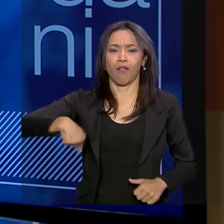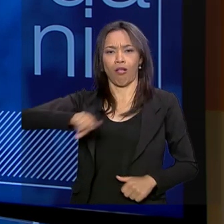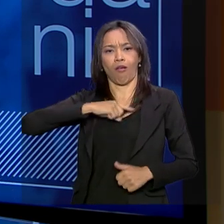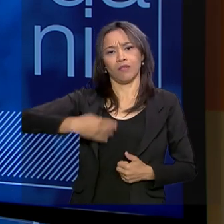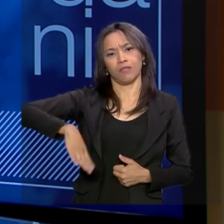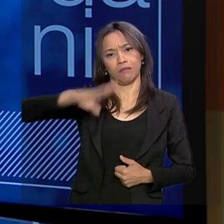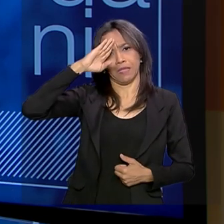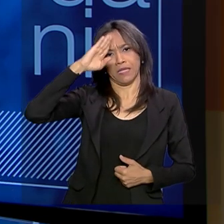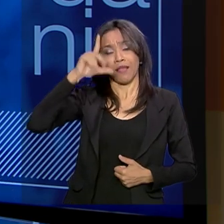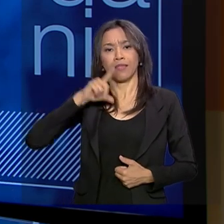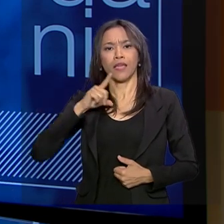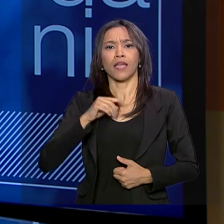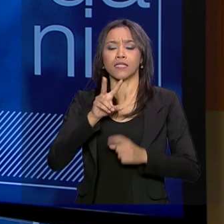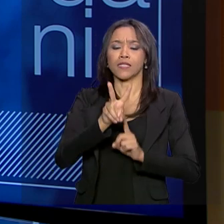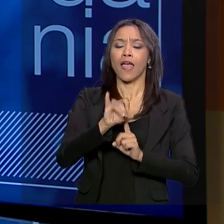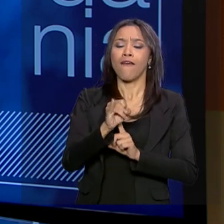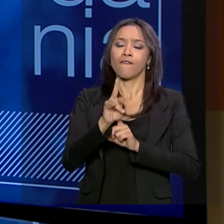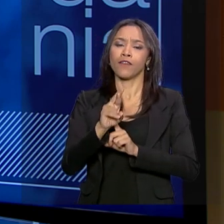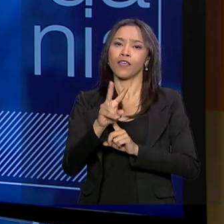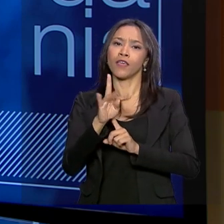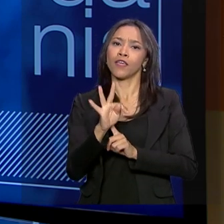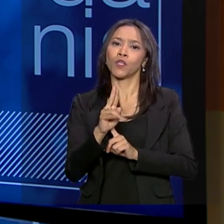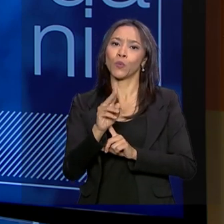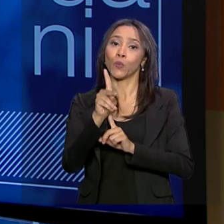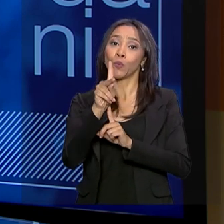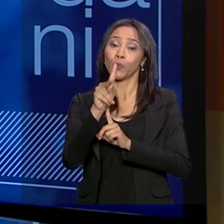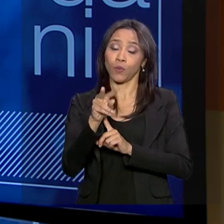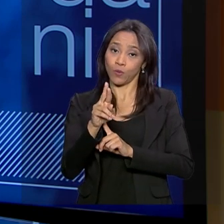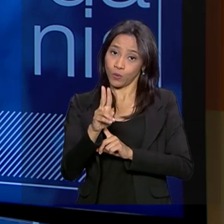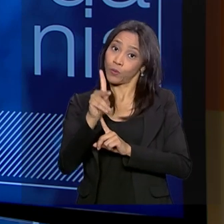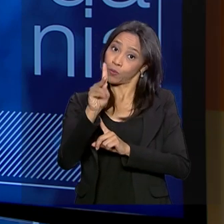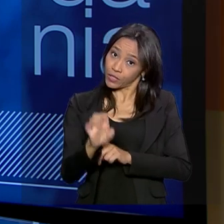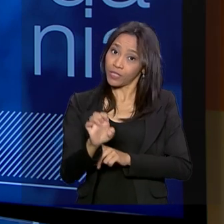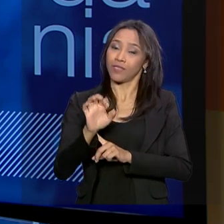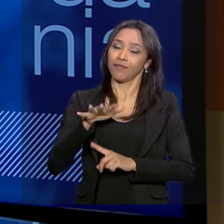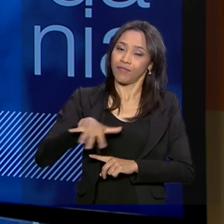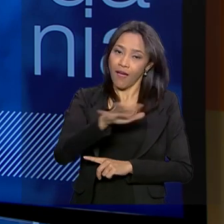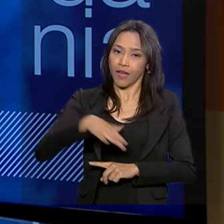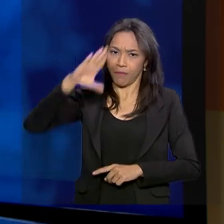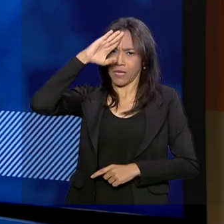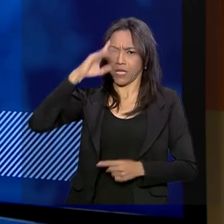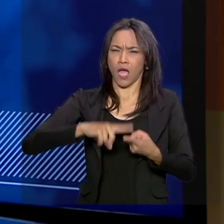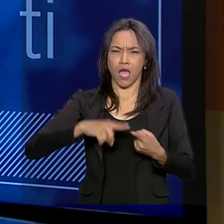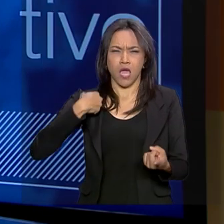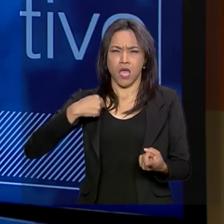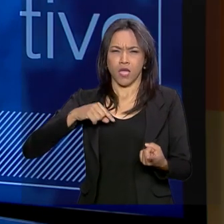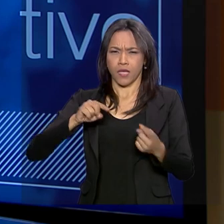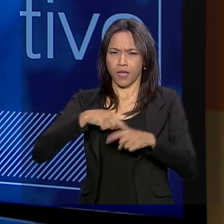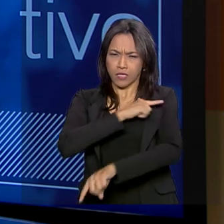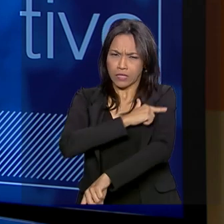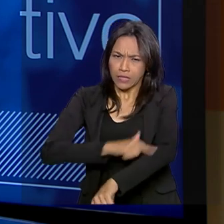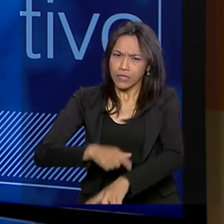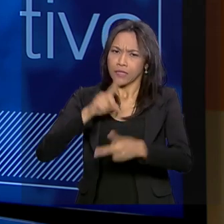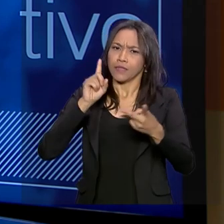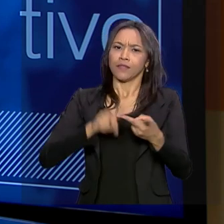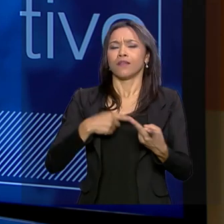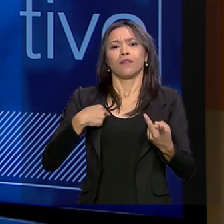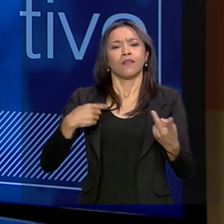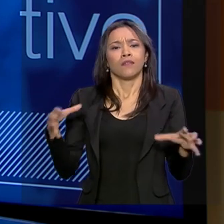às virtudes do esporte, se assemelham muito às virtudes militares, como a disciplina, o respeito, o trabalho em equipe. Isso são